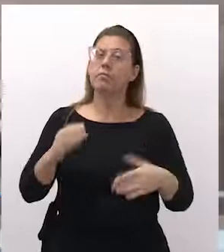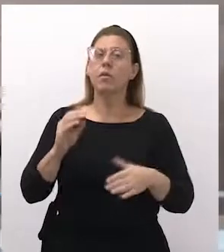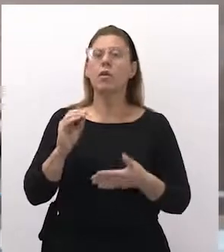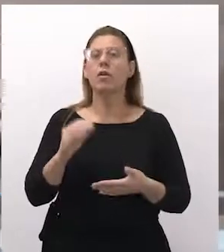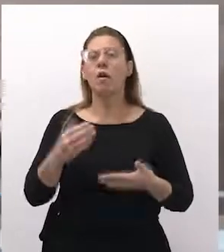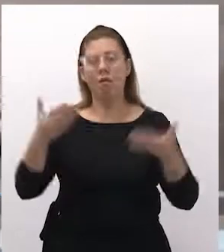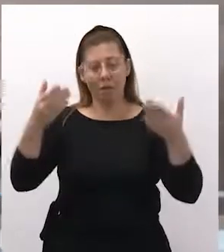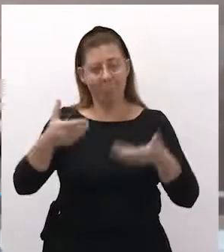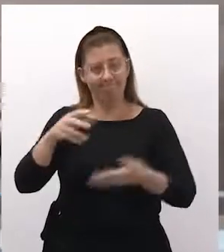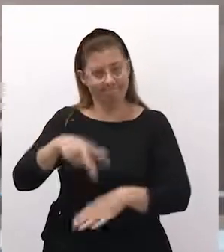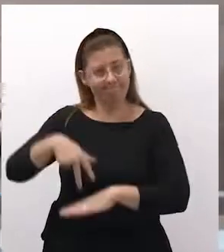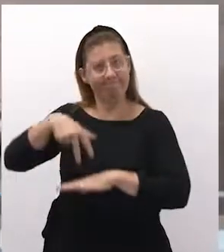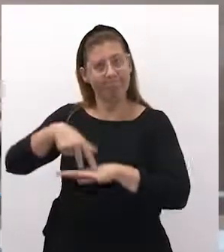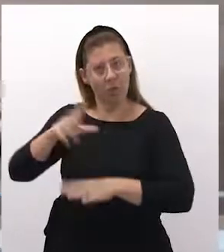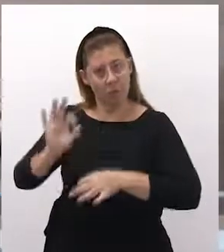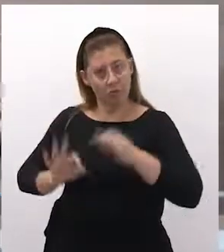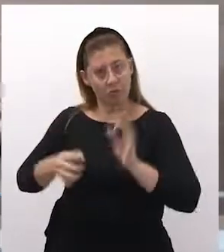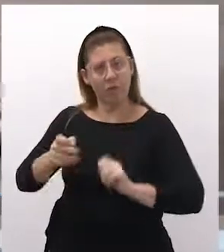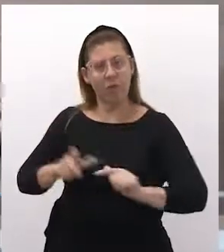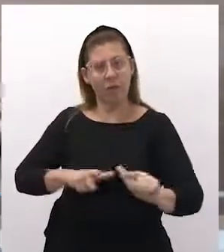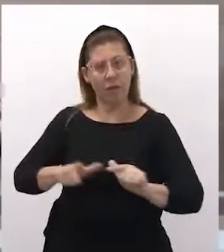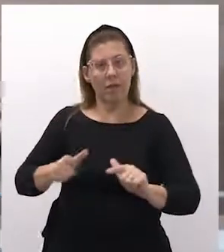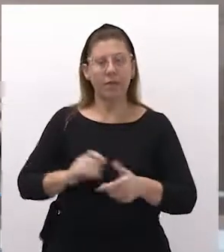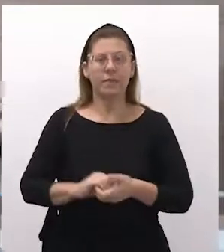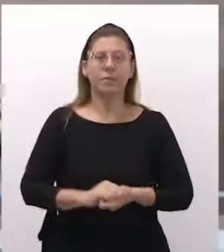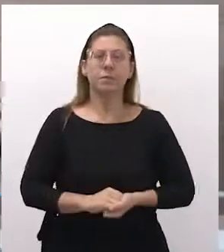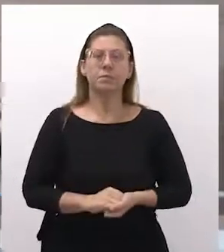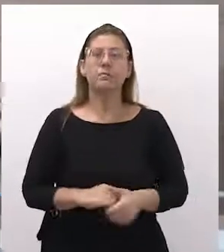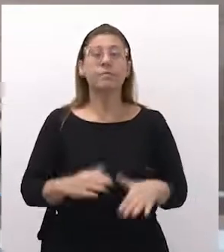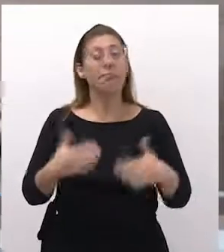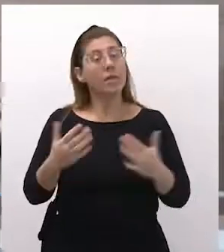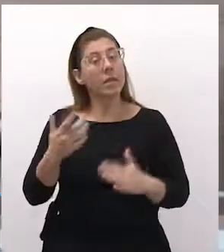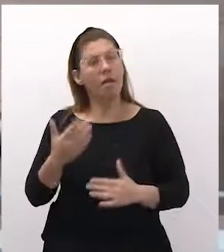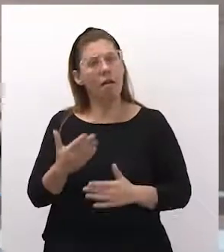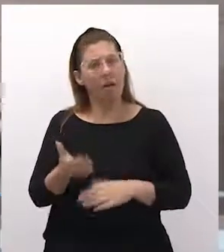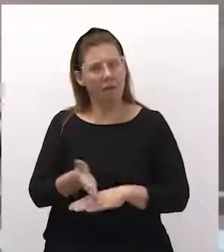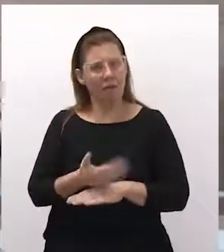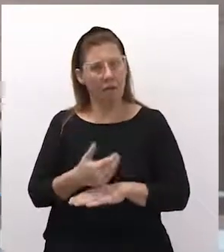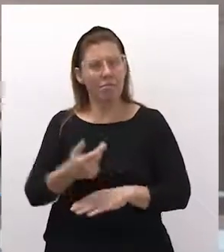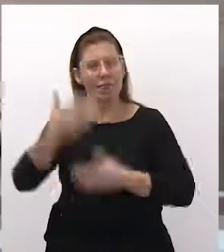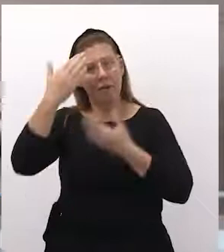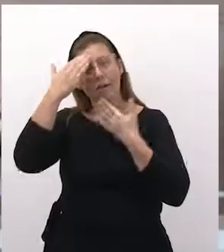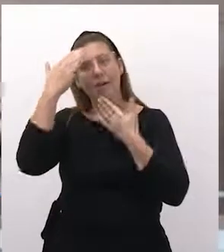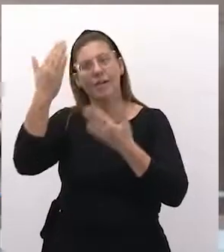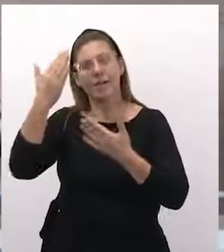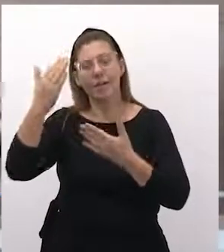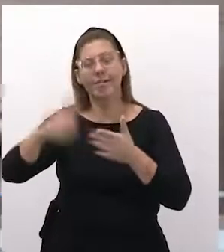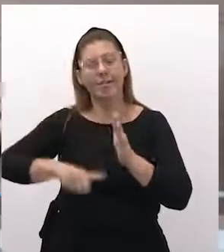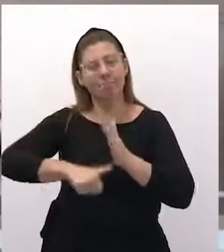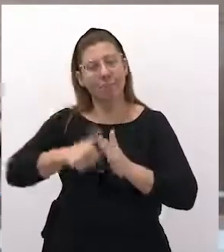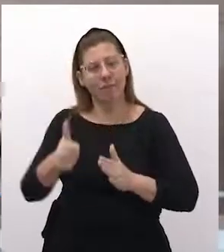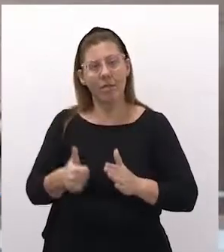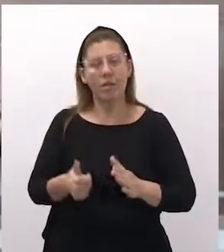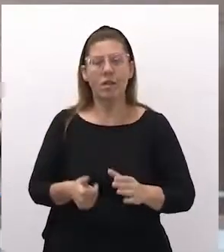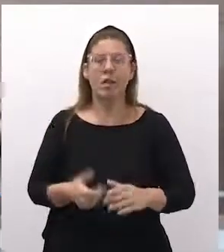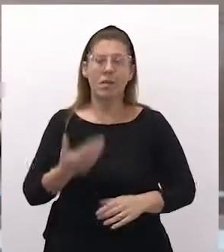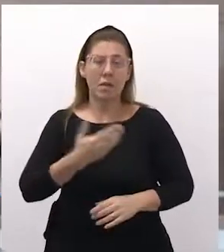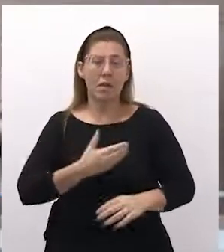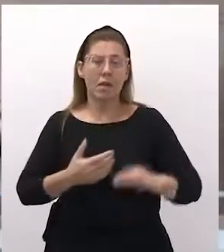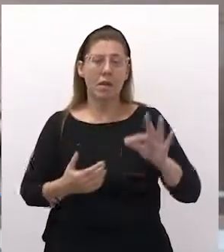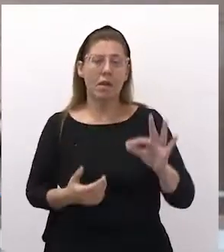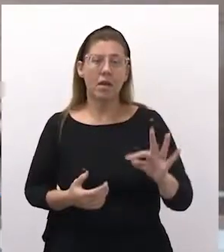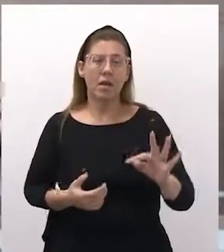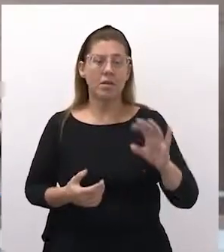lugar, né, de juízo do trabalho. Mas antes disso, eu queria primeiro agradecer a colega Tereza, do TJ São Paulo,